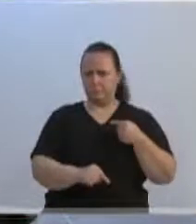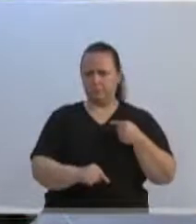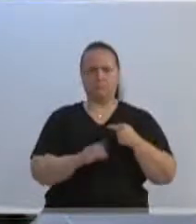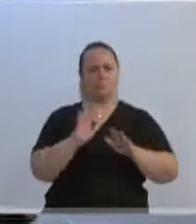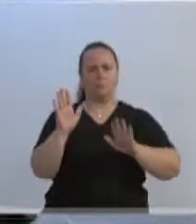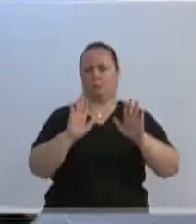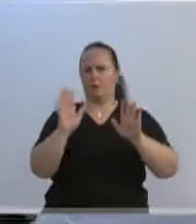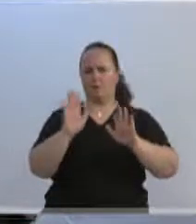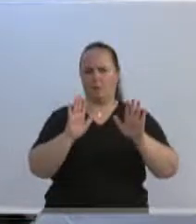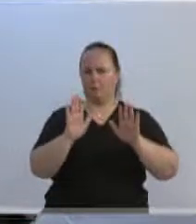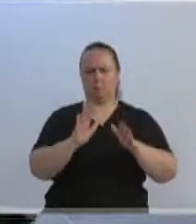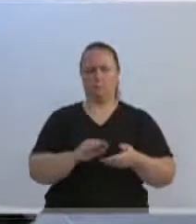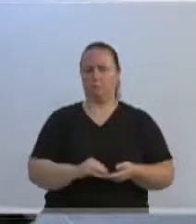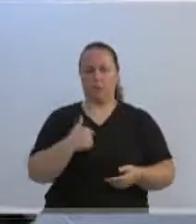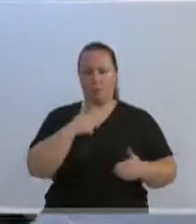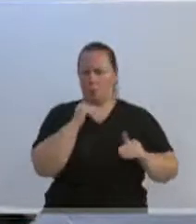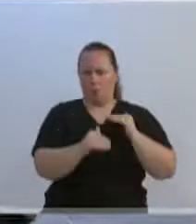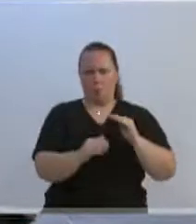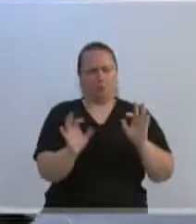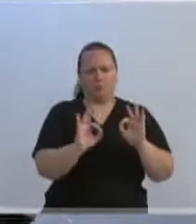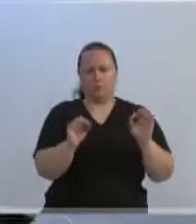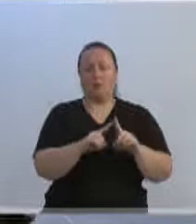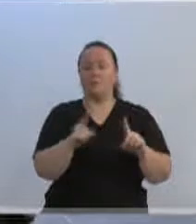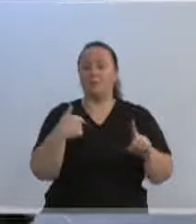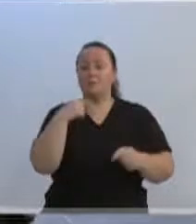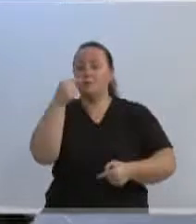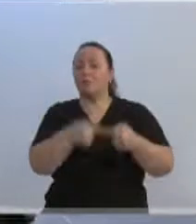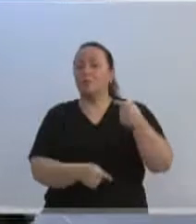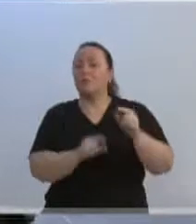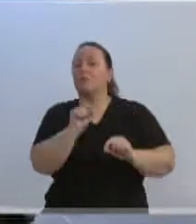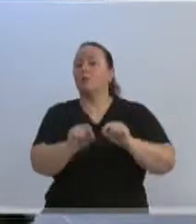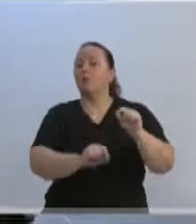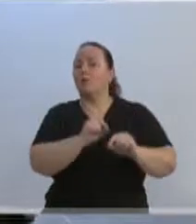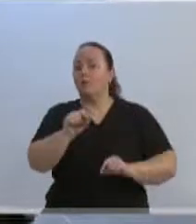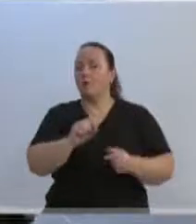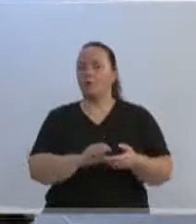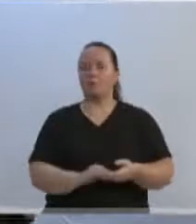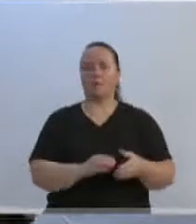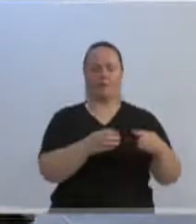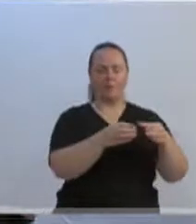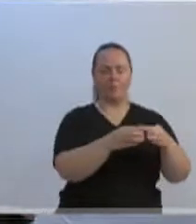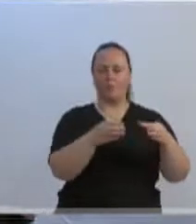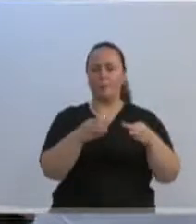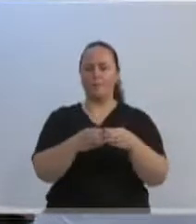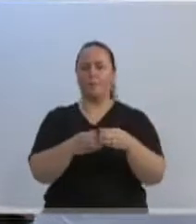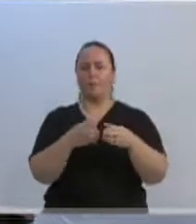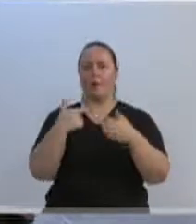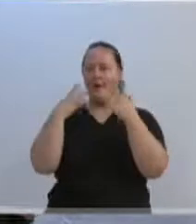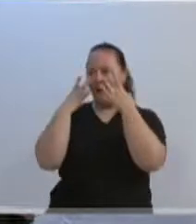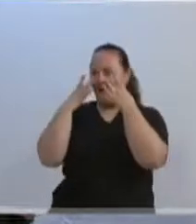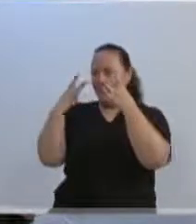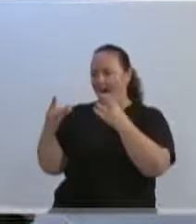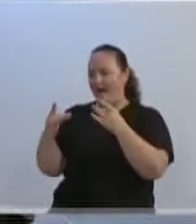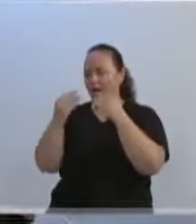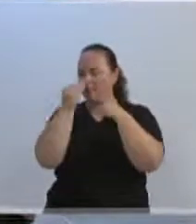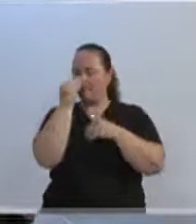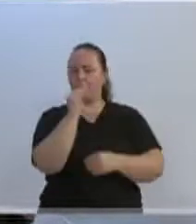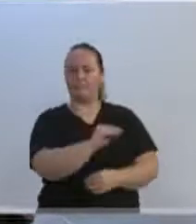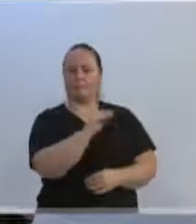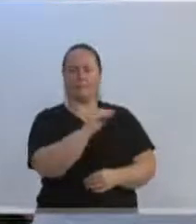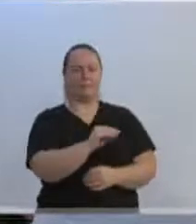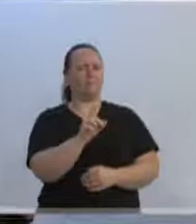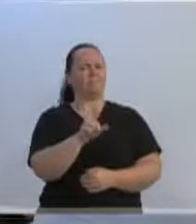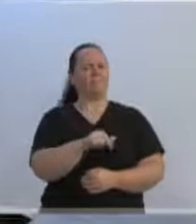beneficiados não mas sou contra assim diferenças com o servidor público não podemos